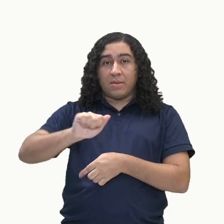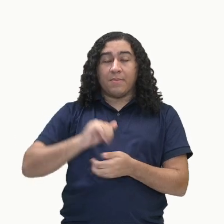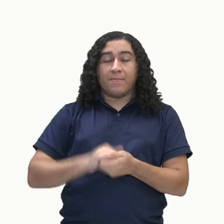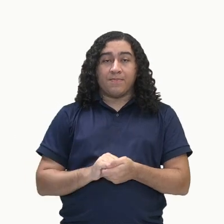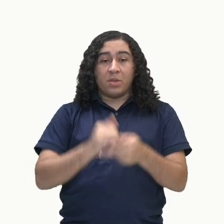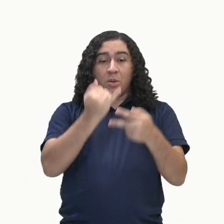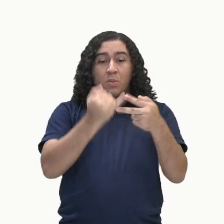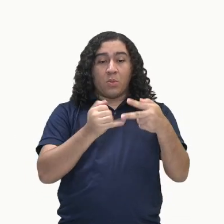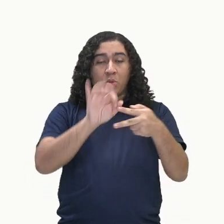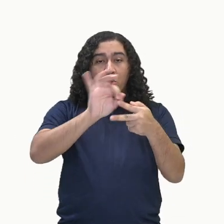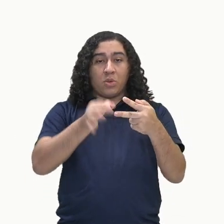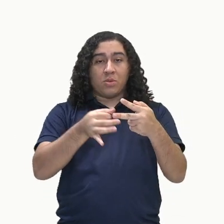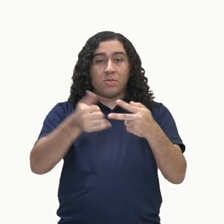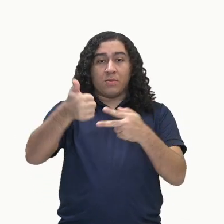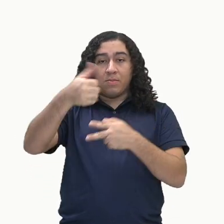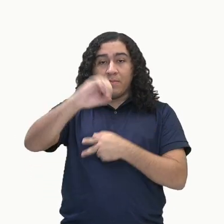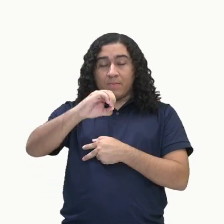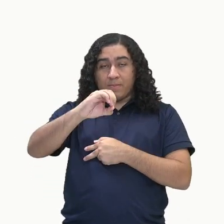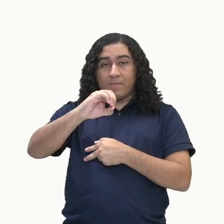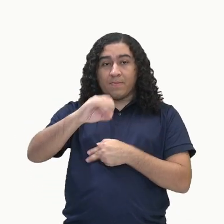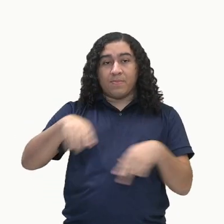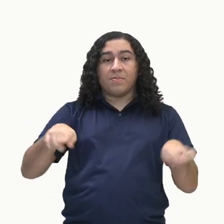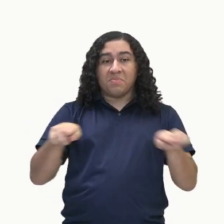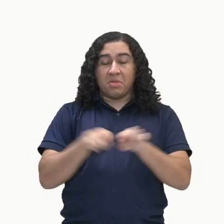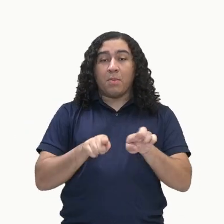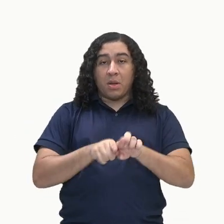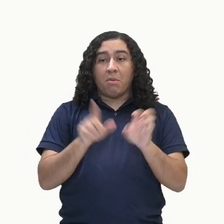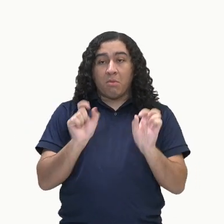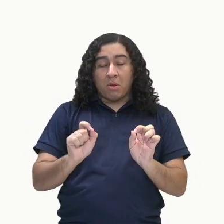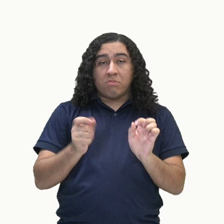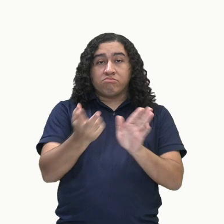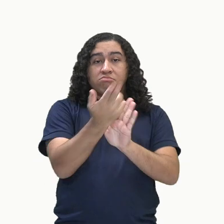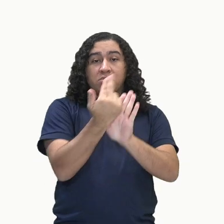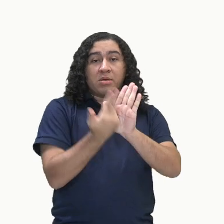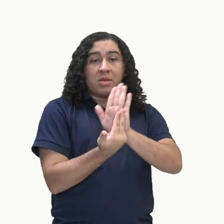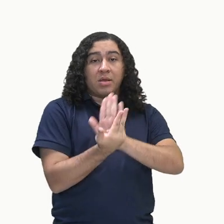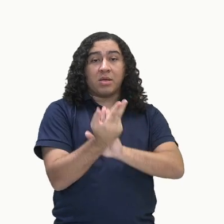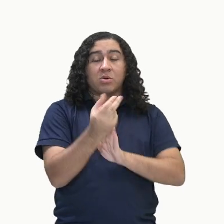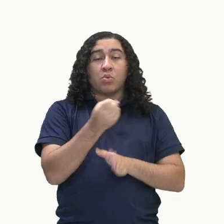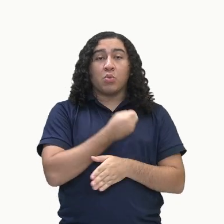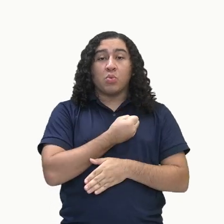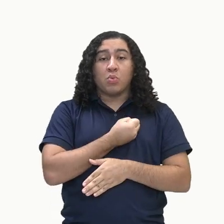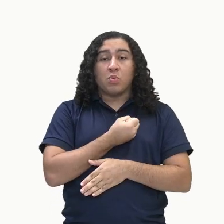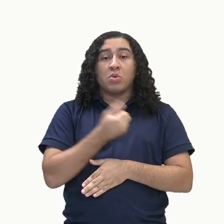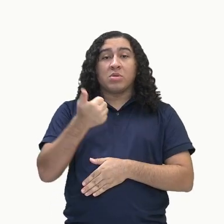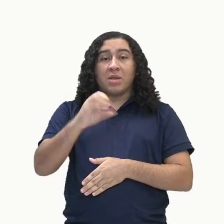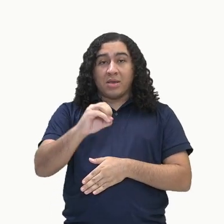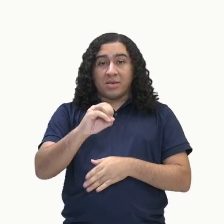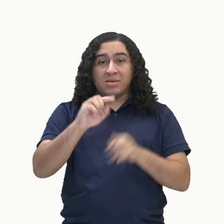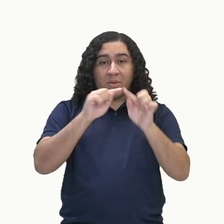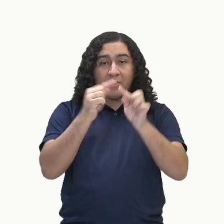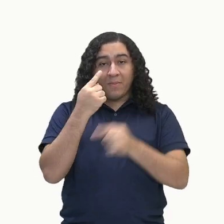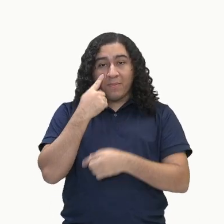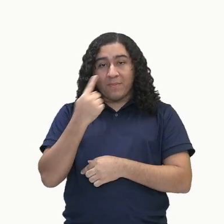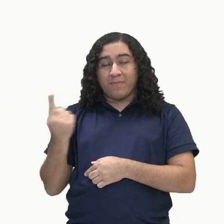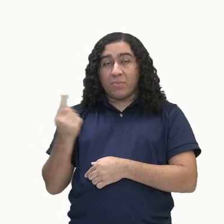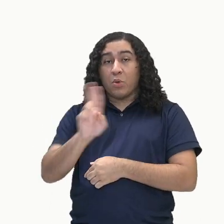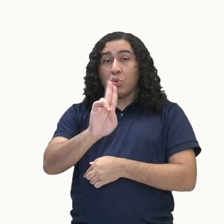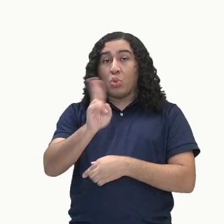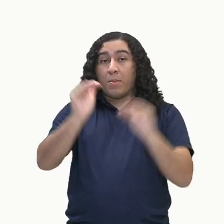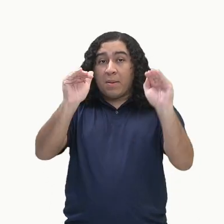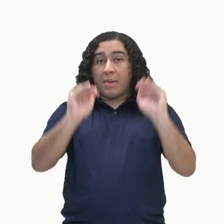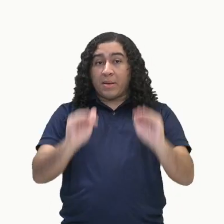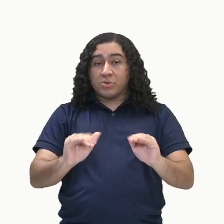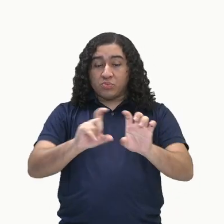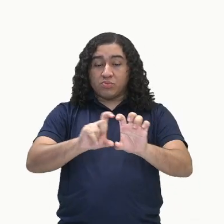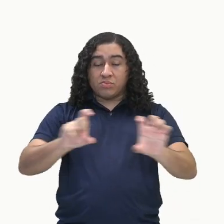10 lados. Então, ela também vai lá e desenha um decágono, tá? Que é o nosso